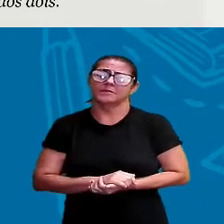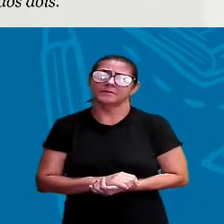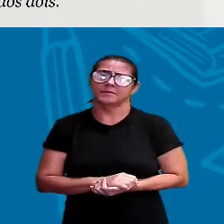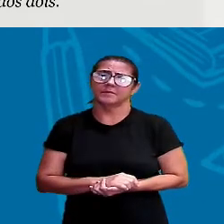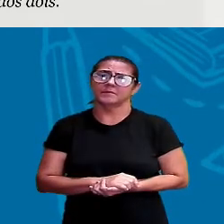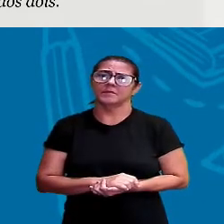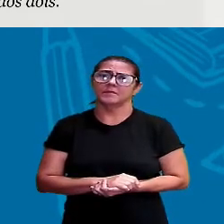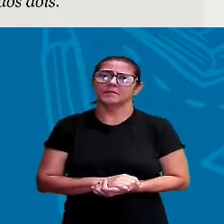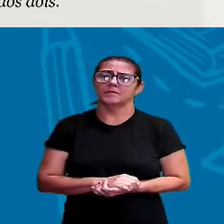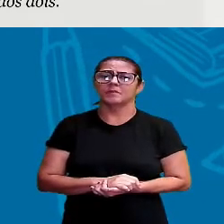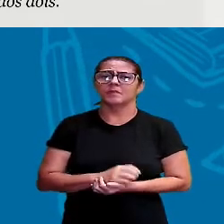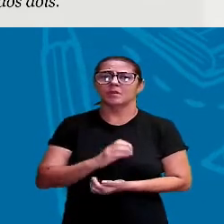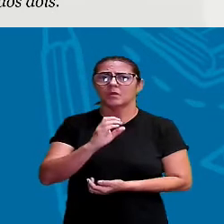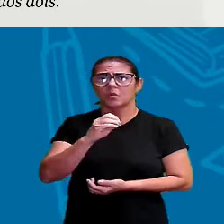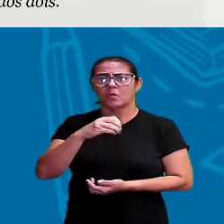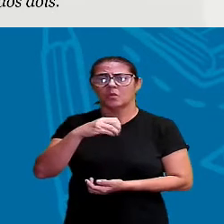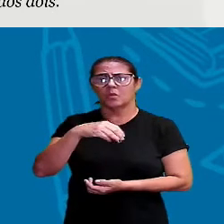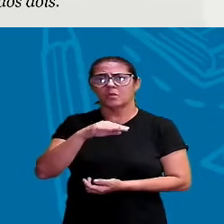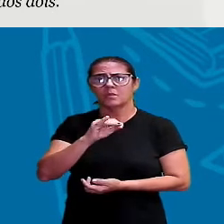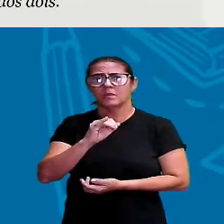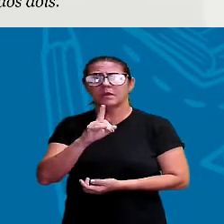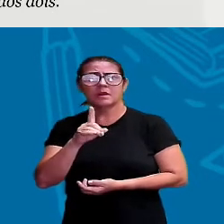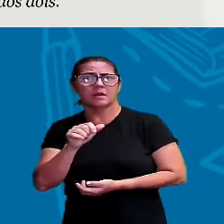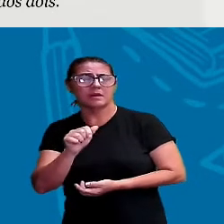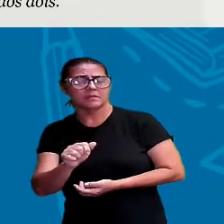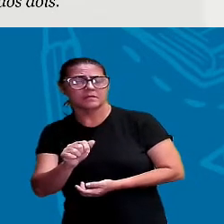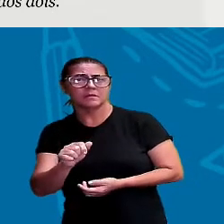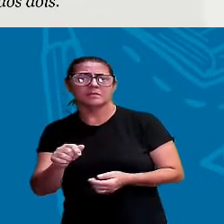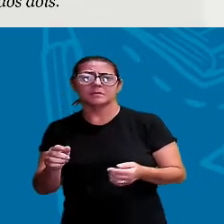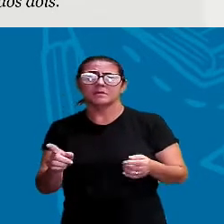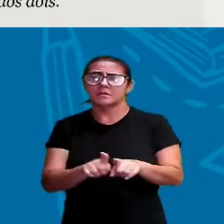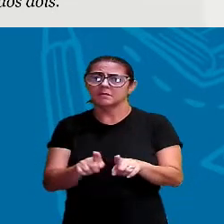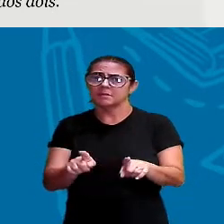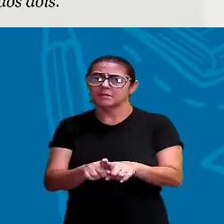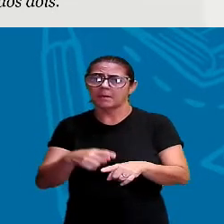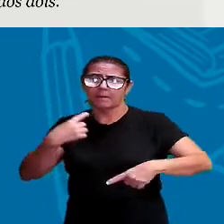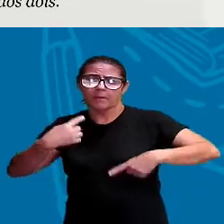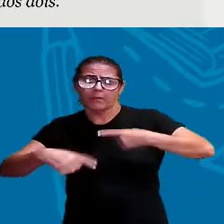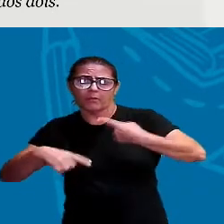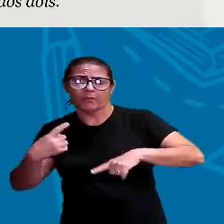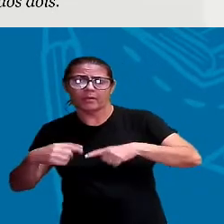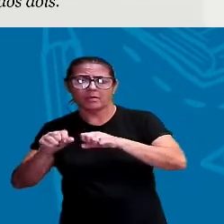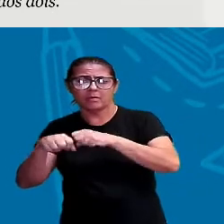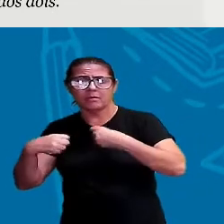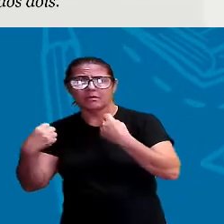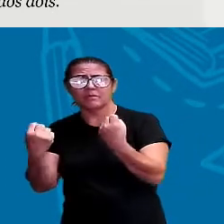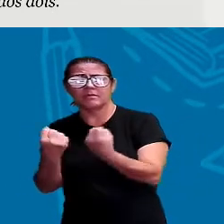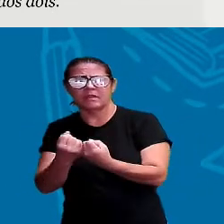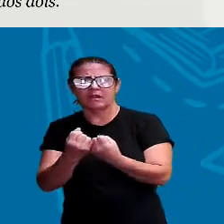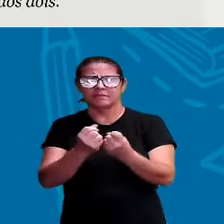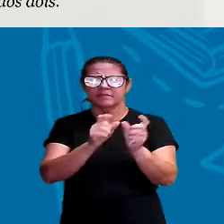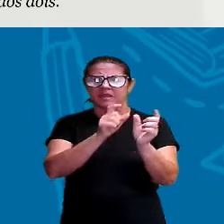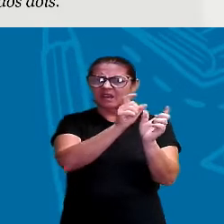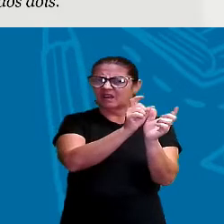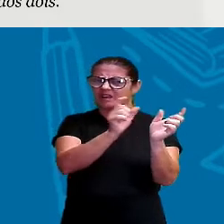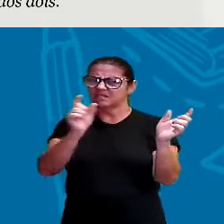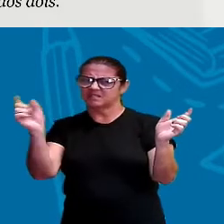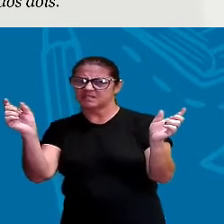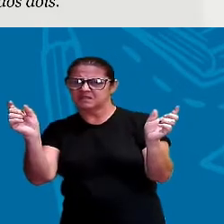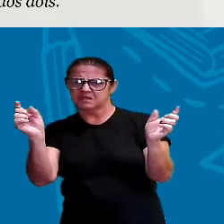tanto cômica quanto política ou social. Não tem aí um regulamento para dizer, não, as tirinhas só pode falar sobre